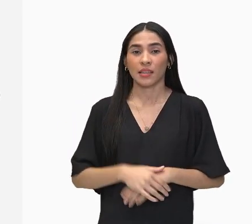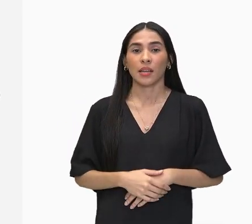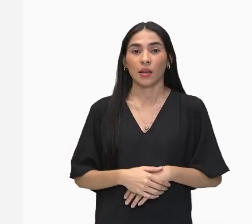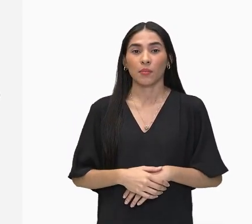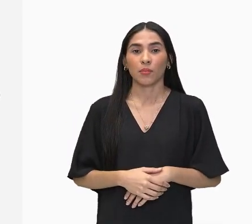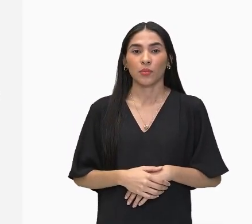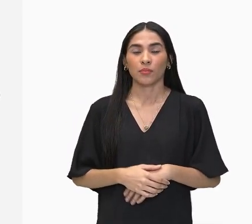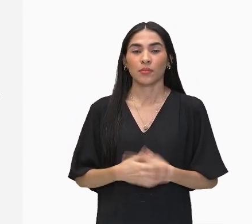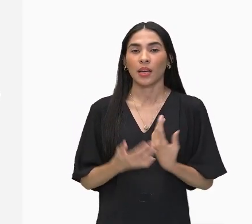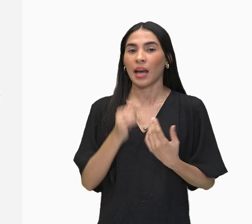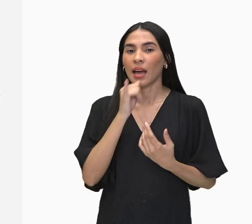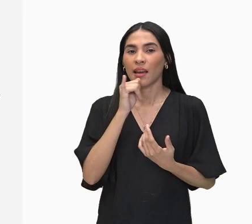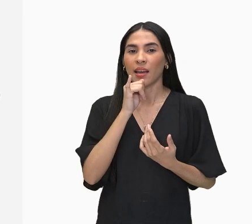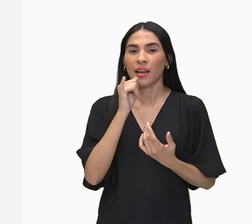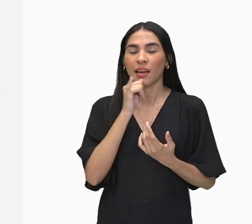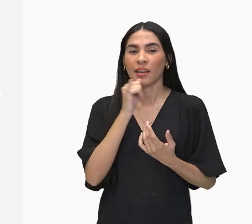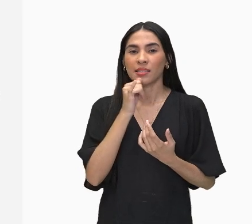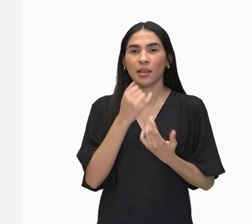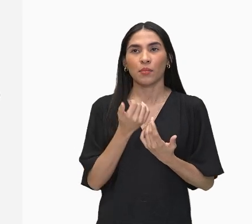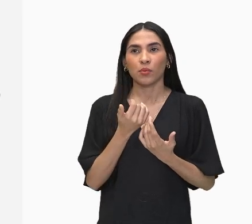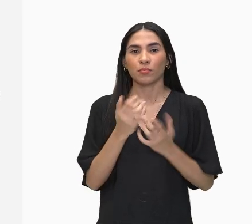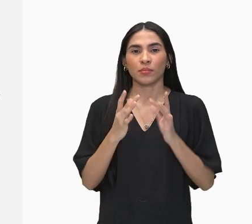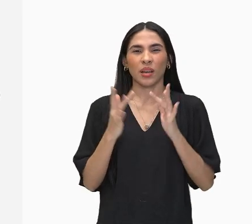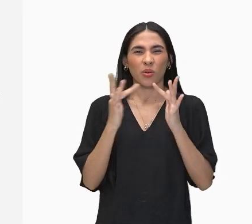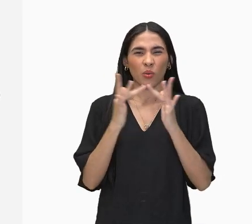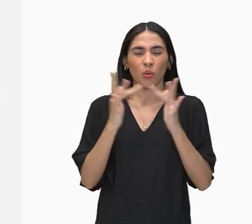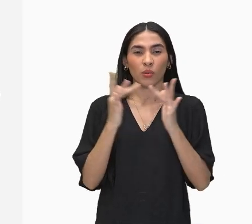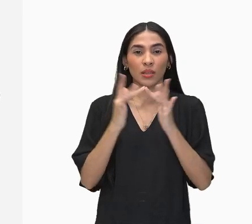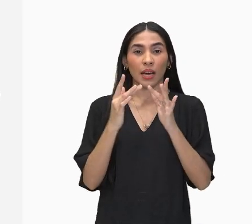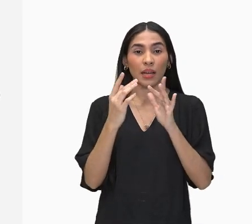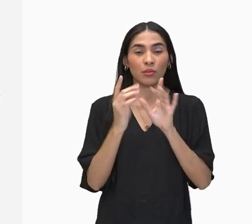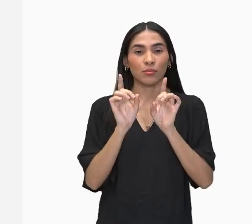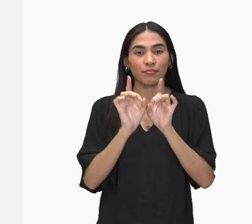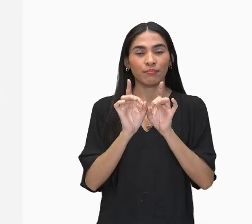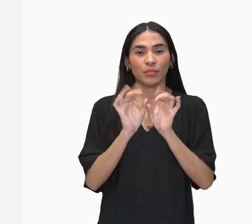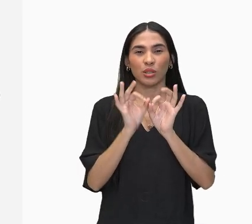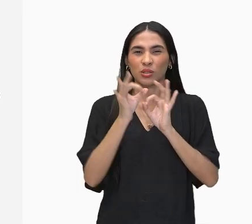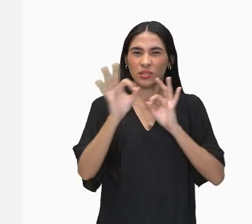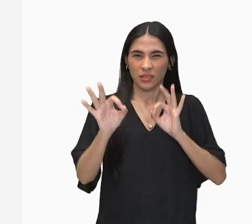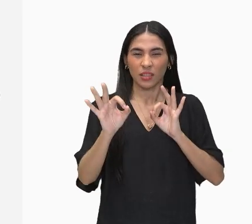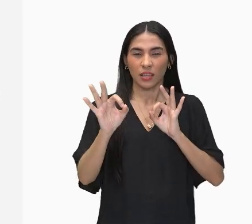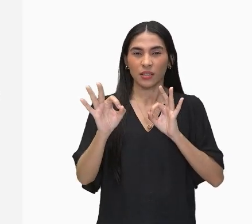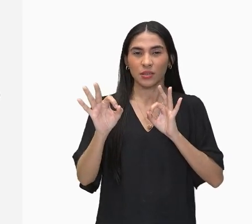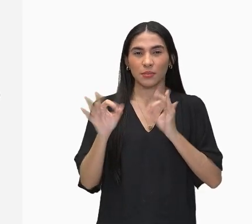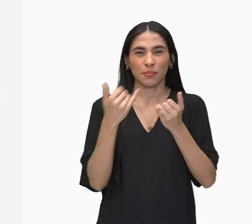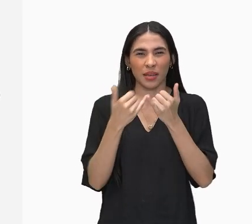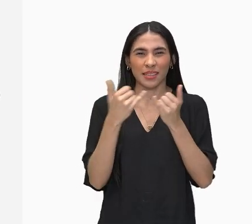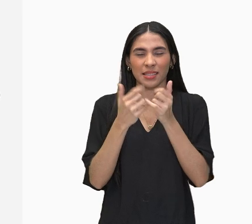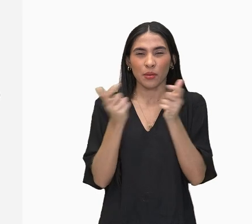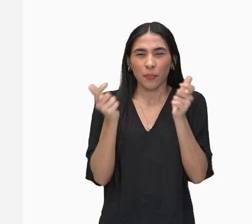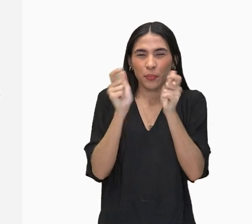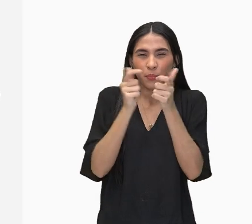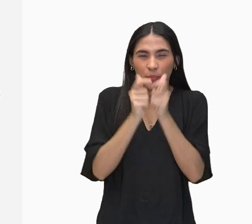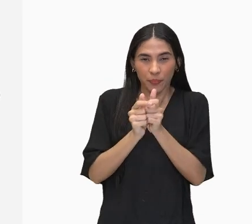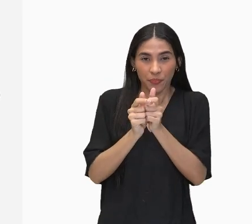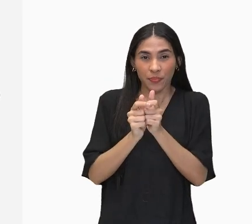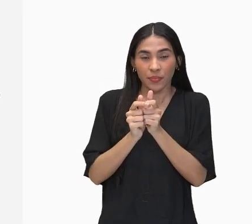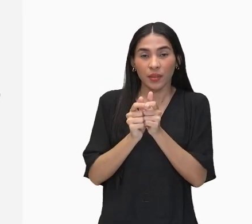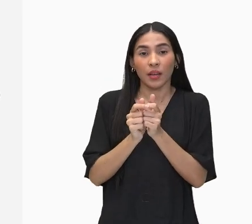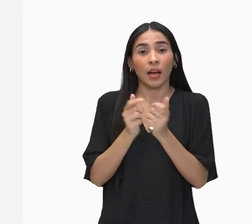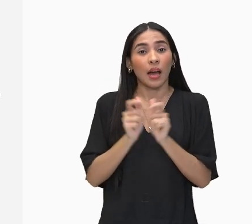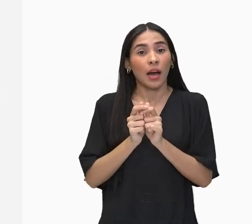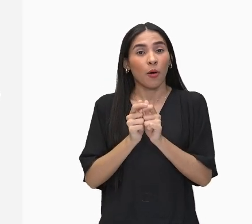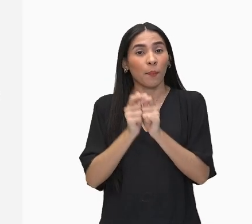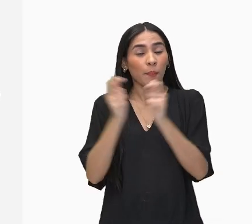distâncias físicas, a globalização fizesse com que as distâncias físicas elas estejam parecendo menores, Com o aumento